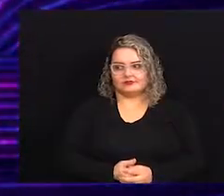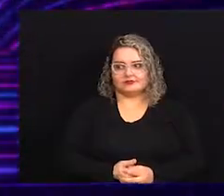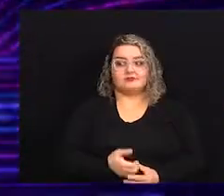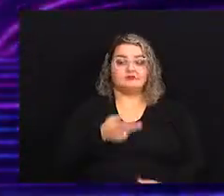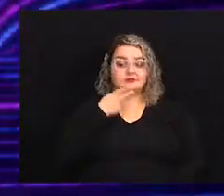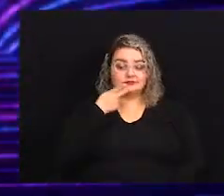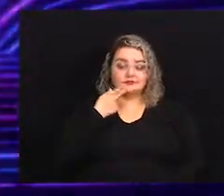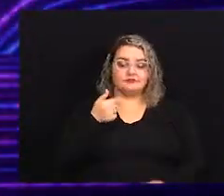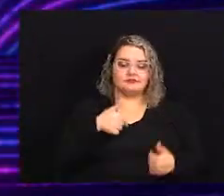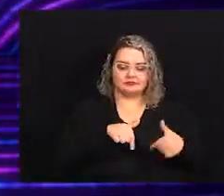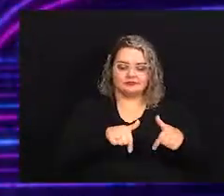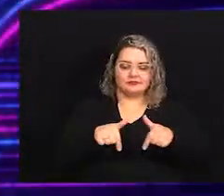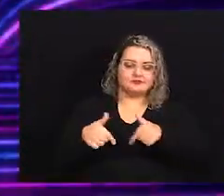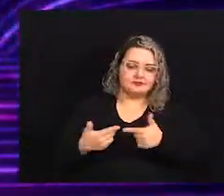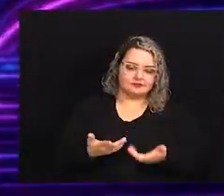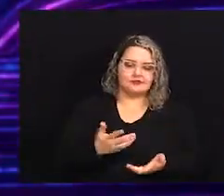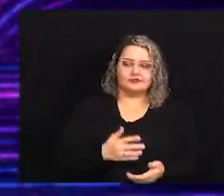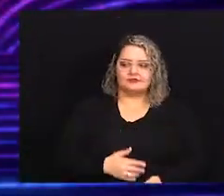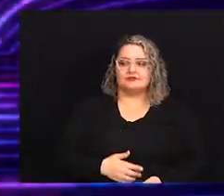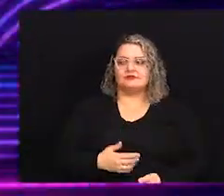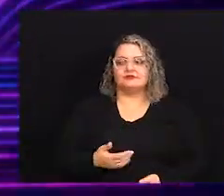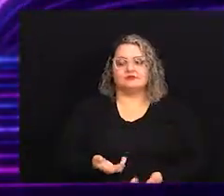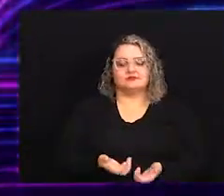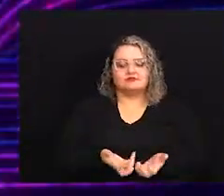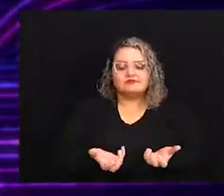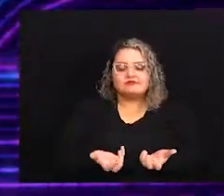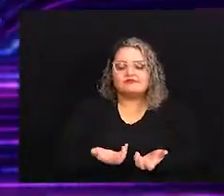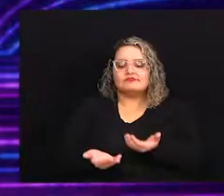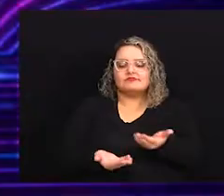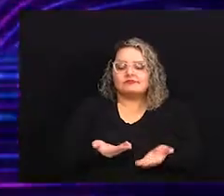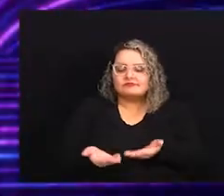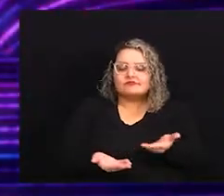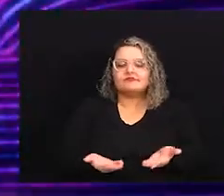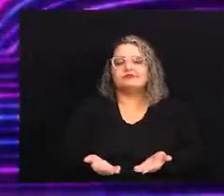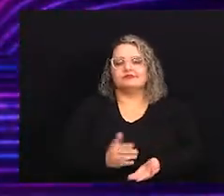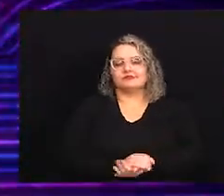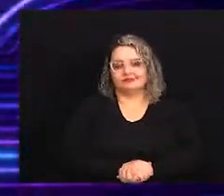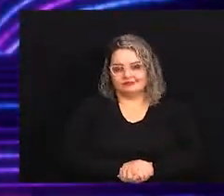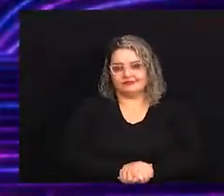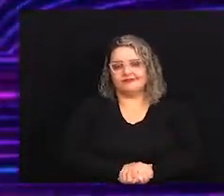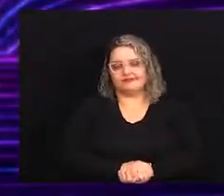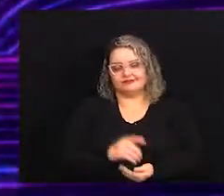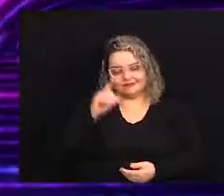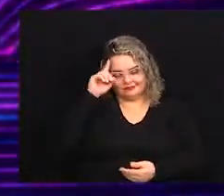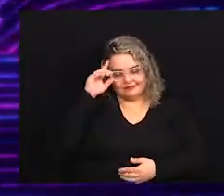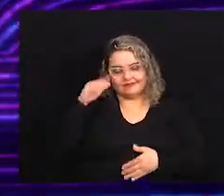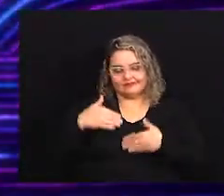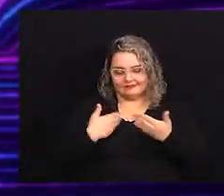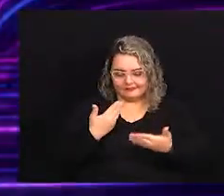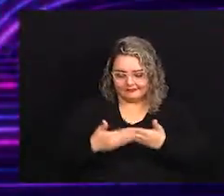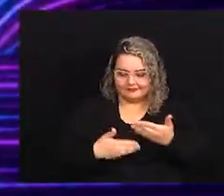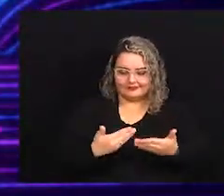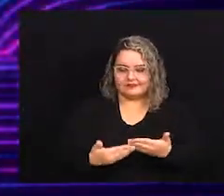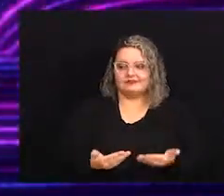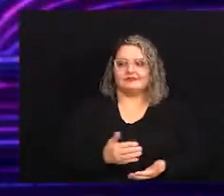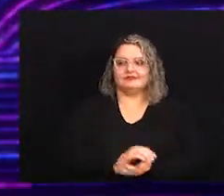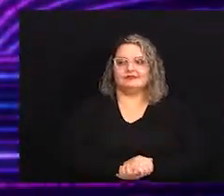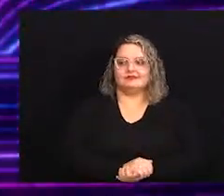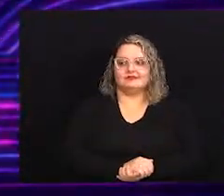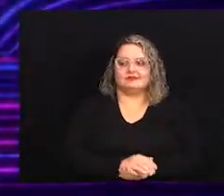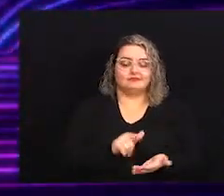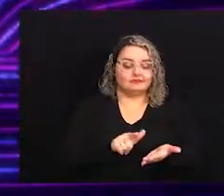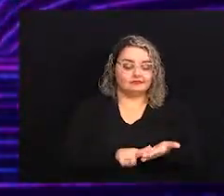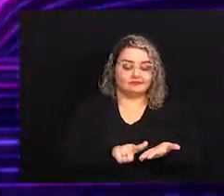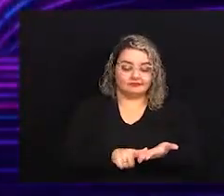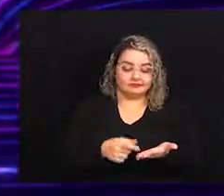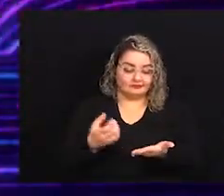é aquilo que eu falei, é um trabalho de jardinagem, cara. Você tem que... É dia a dia, né? A página em